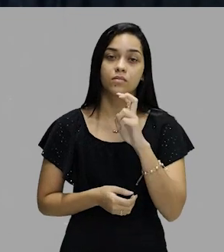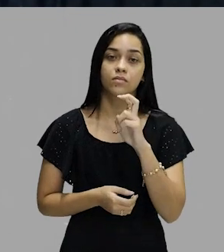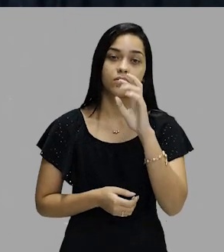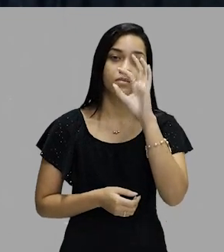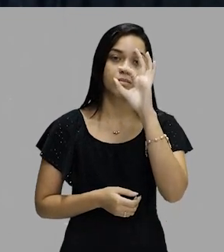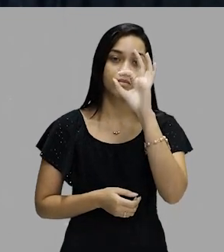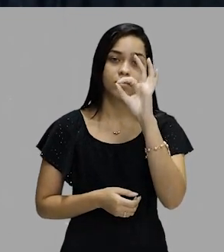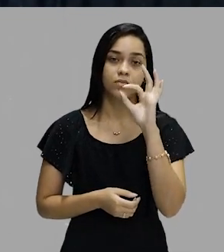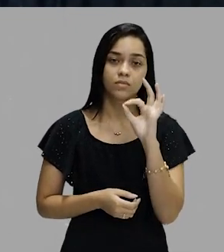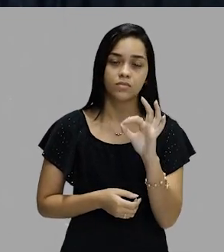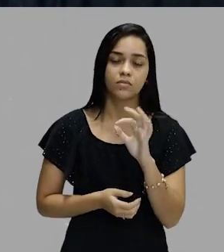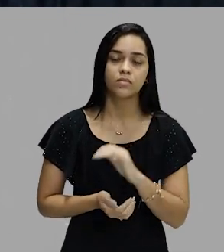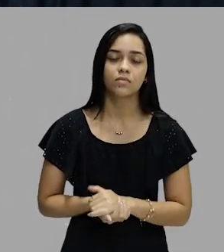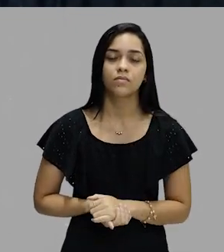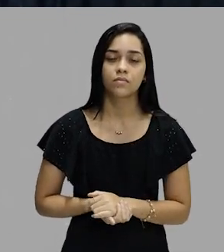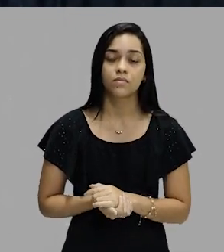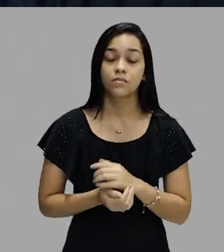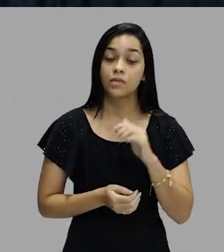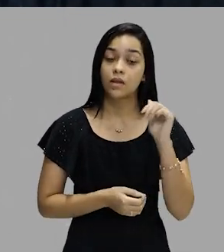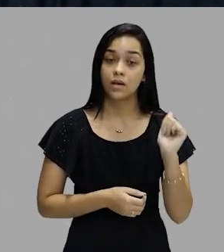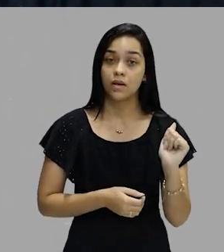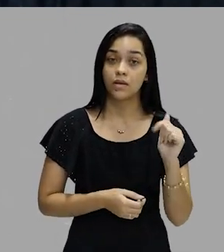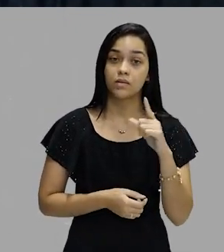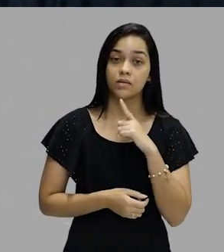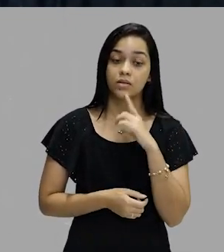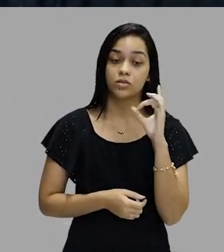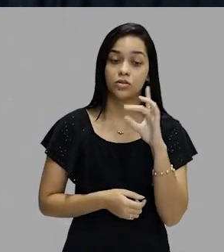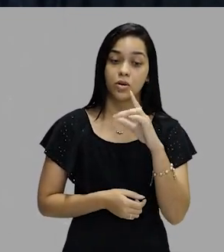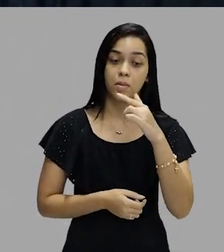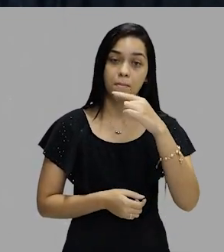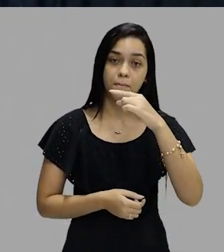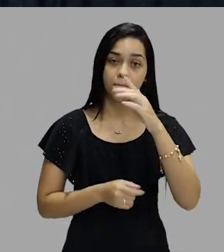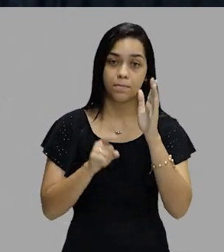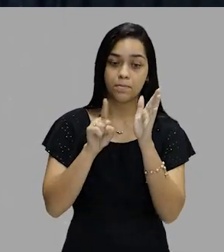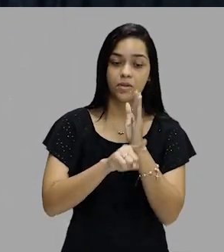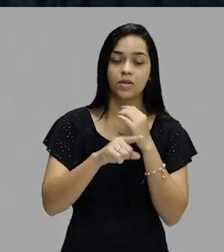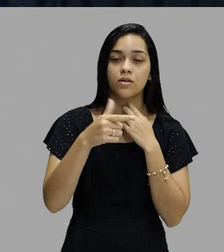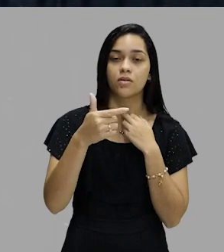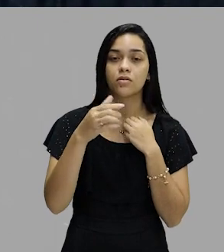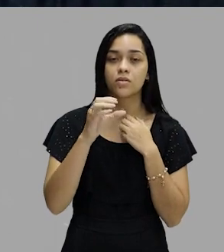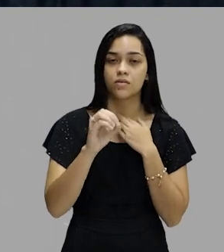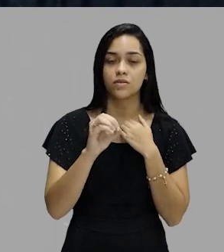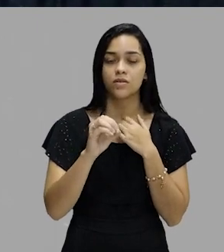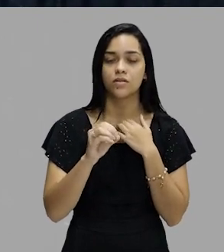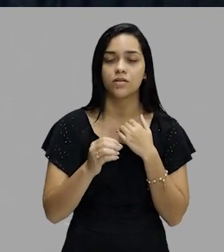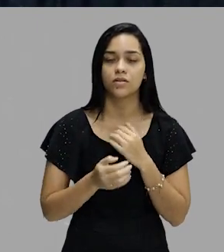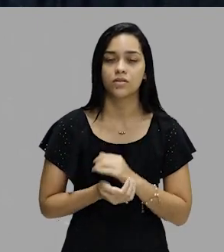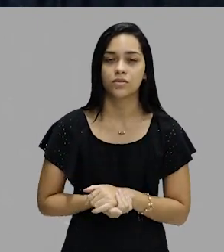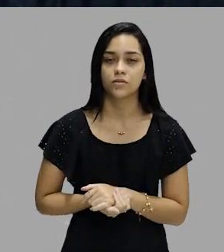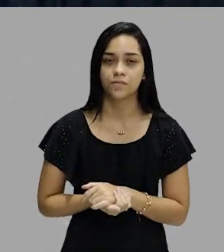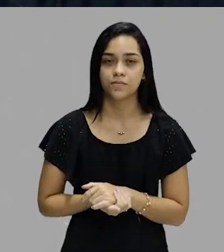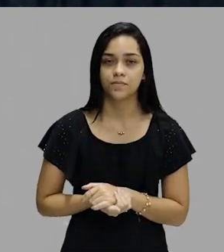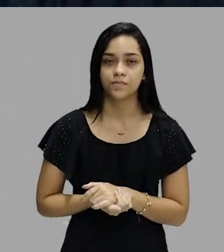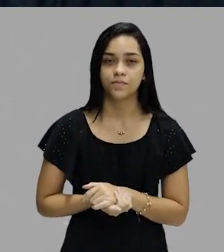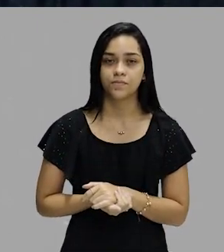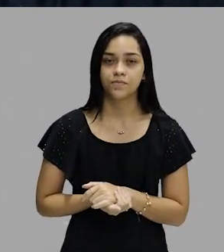graus. Então, na substância A, o ponto de fusão é a menos 20, ou seja, sólido para o líquido a menos